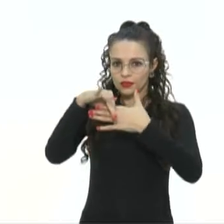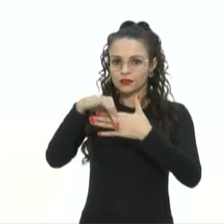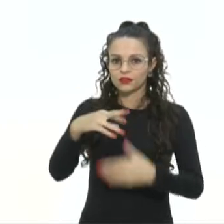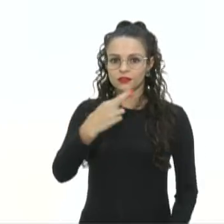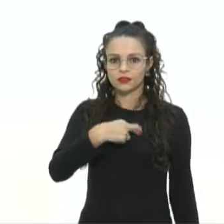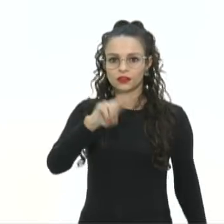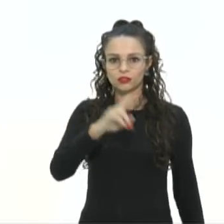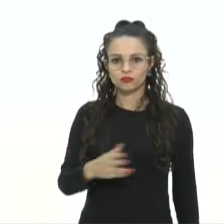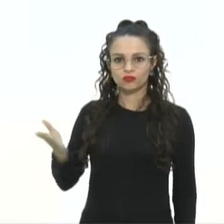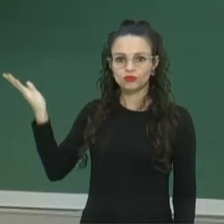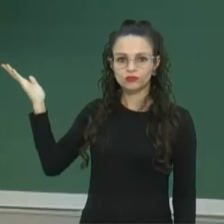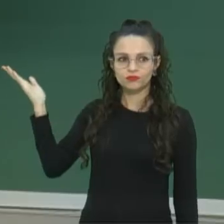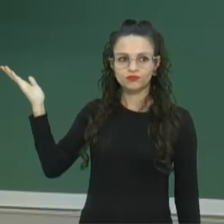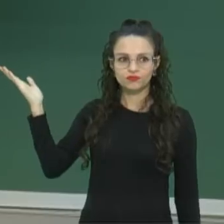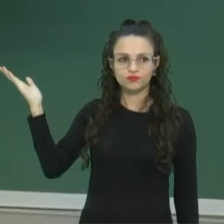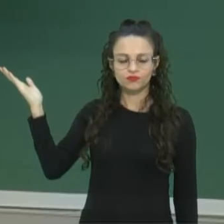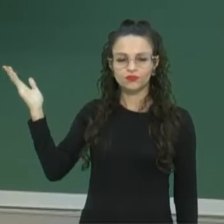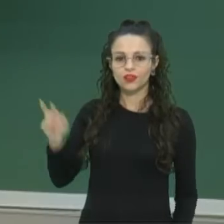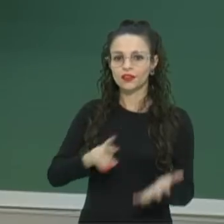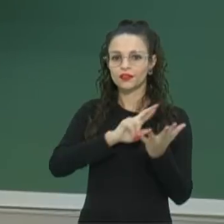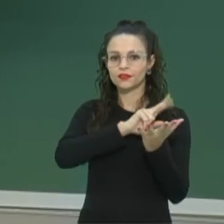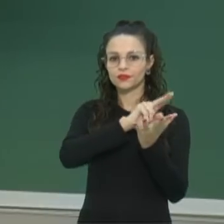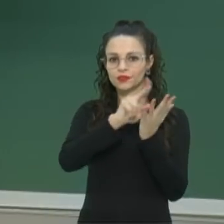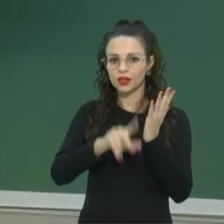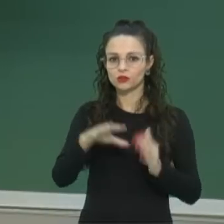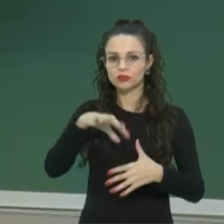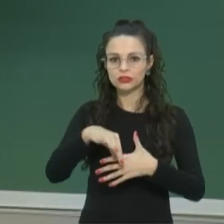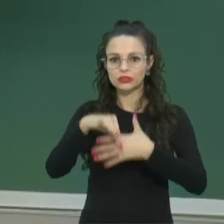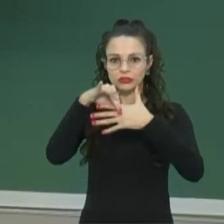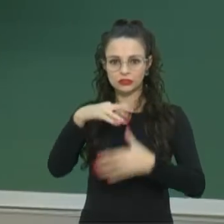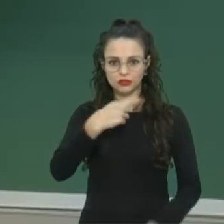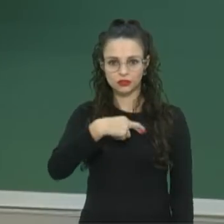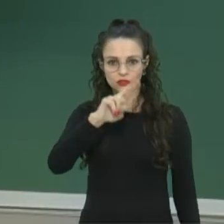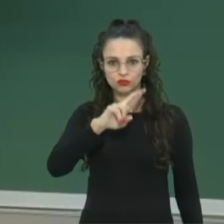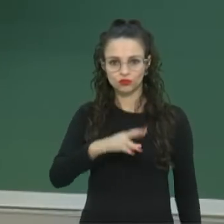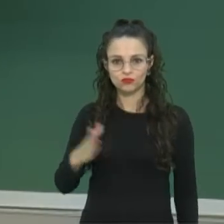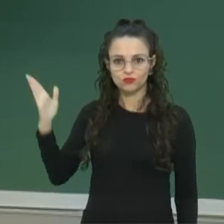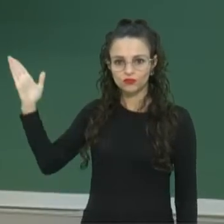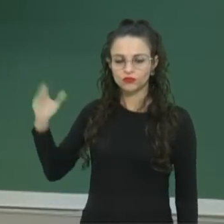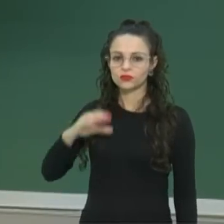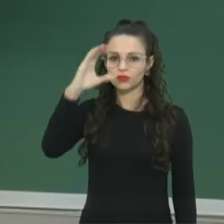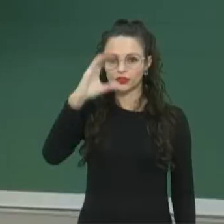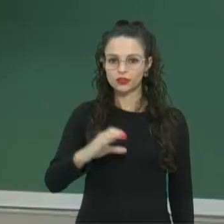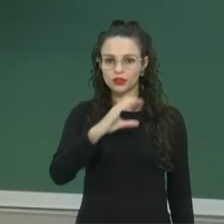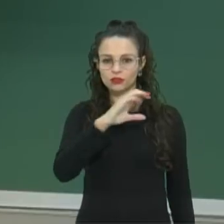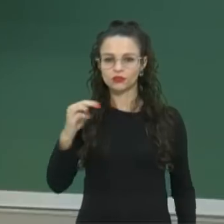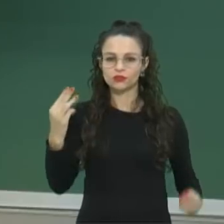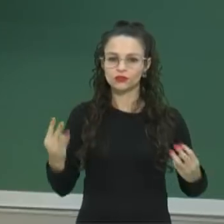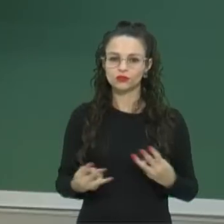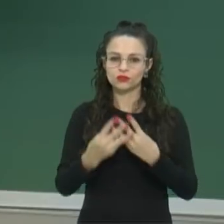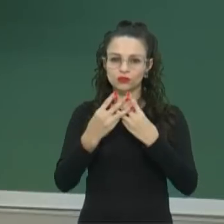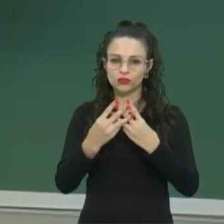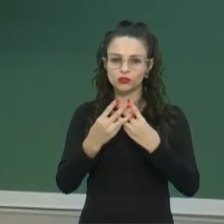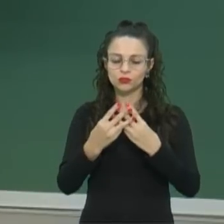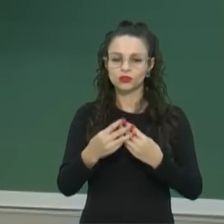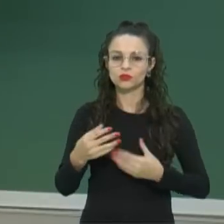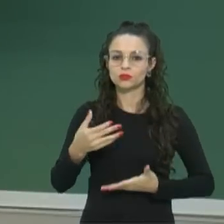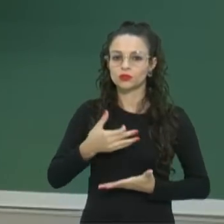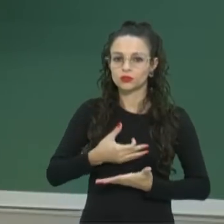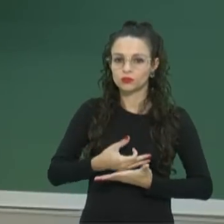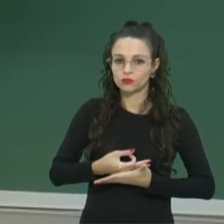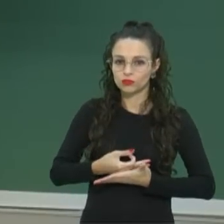aqui nós temos uma figura de vários líderes religiosos, o catolicismo, o judaísmo, o budismo,